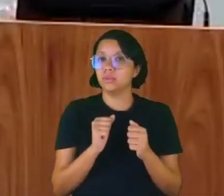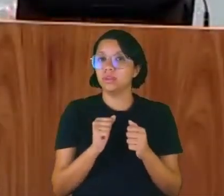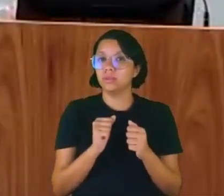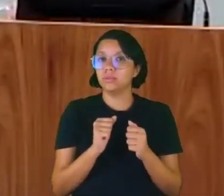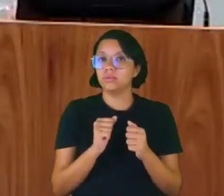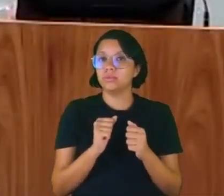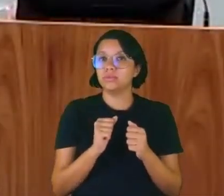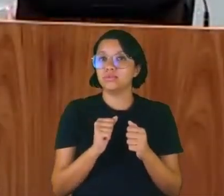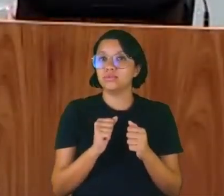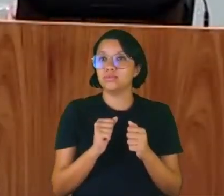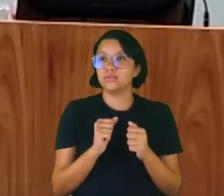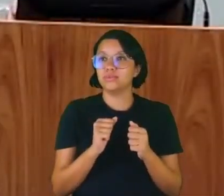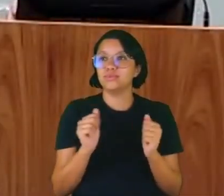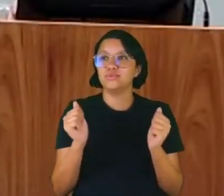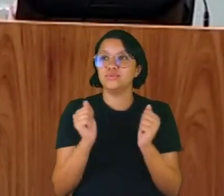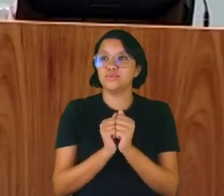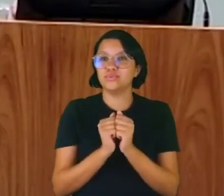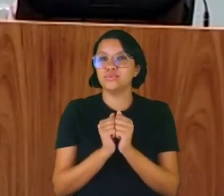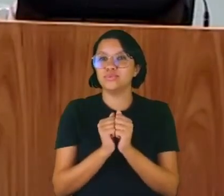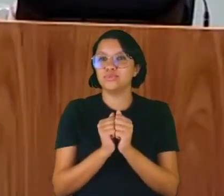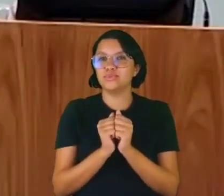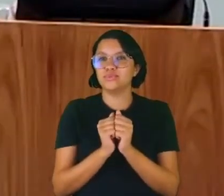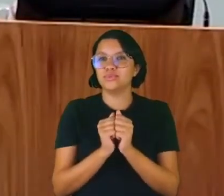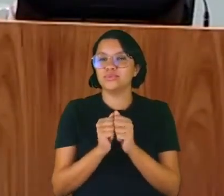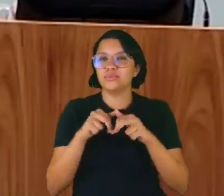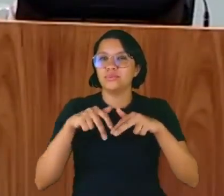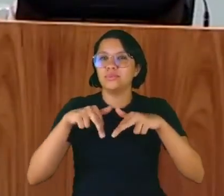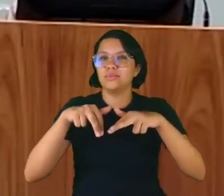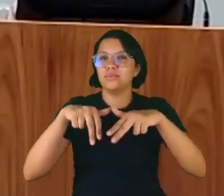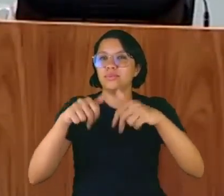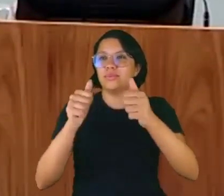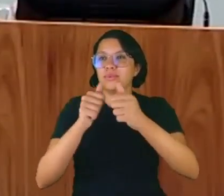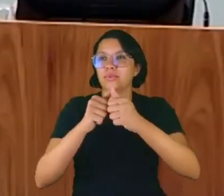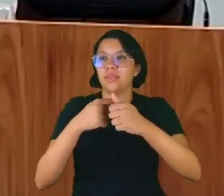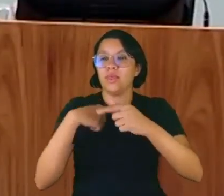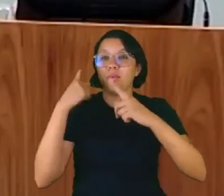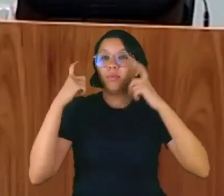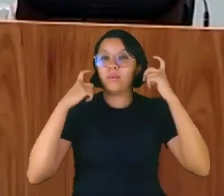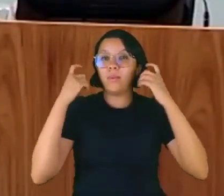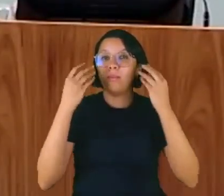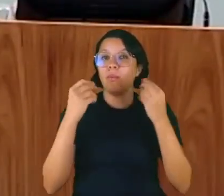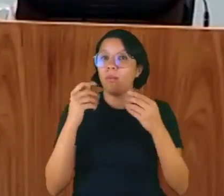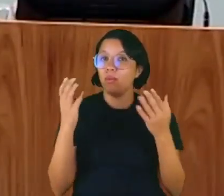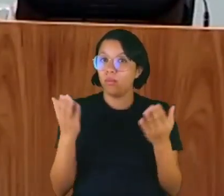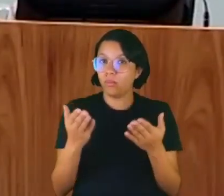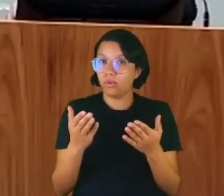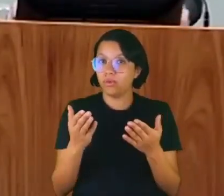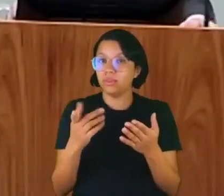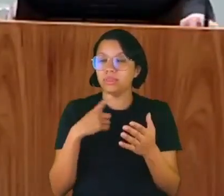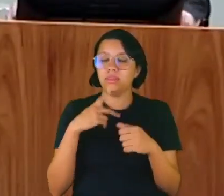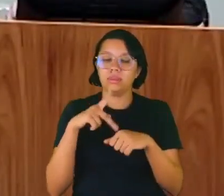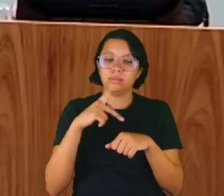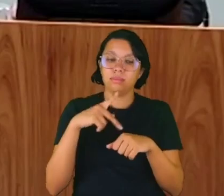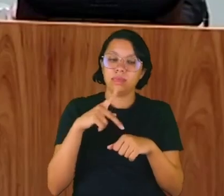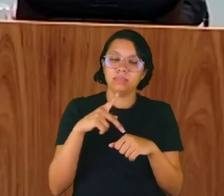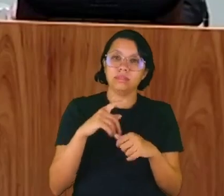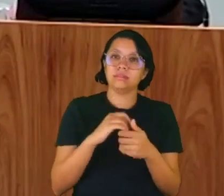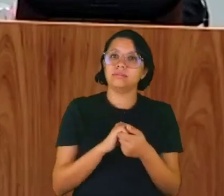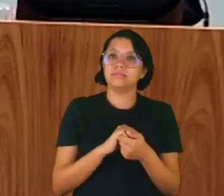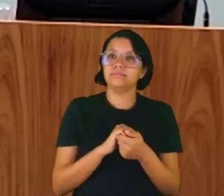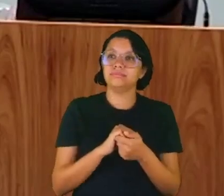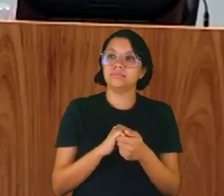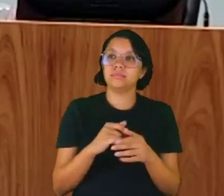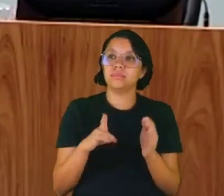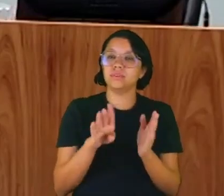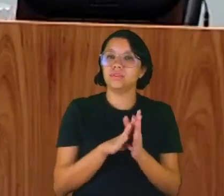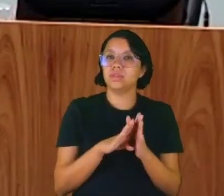dos Unidos, porque eu também me preocupo extremamente com isso. Há países, e nós sabemos, que chega a